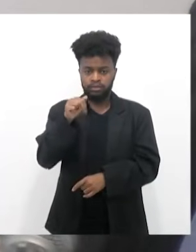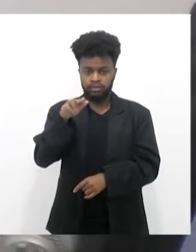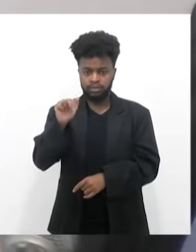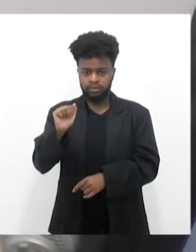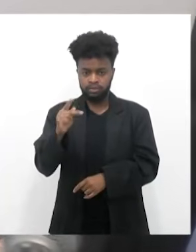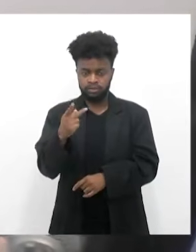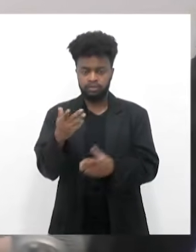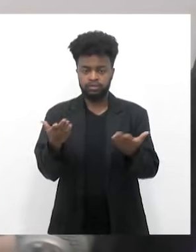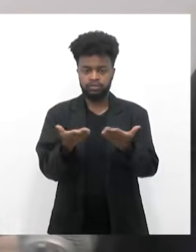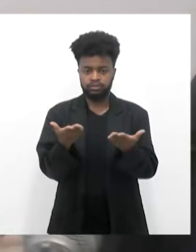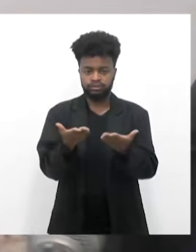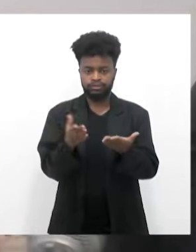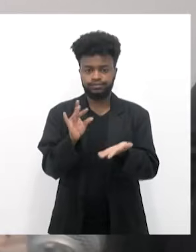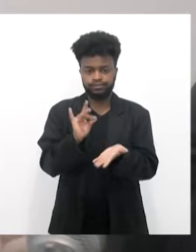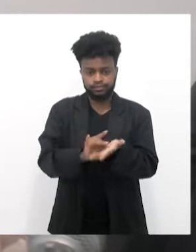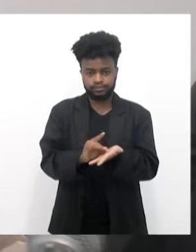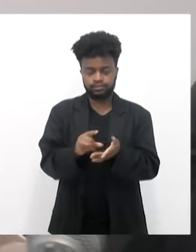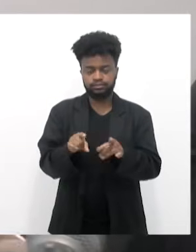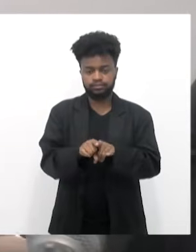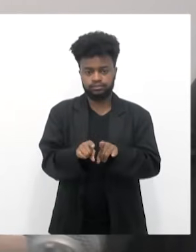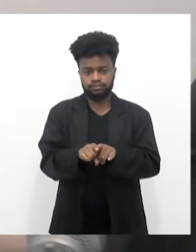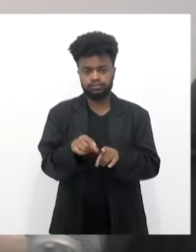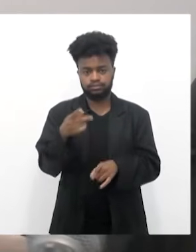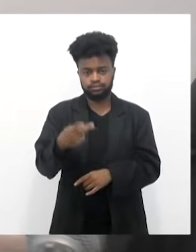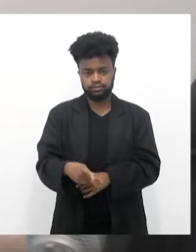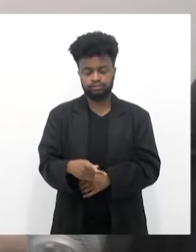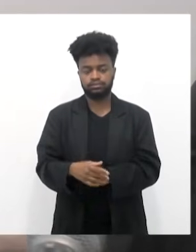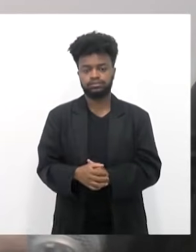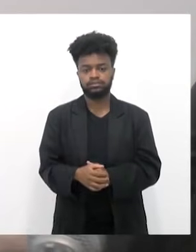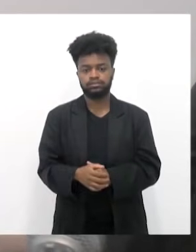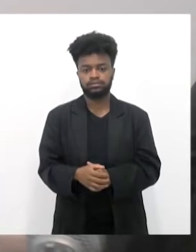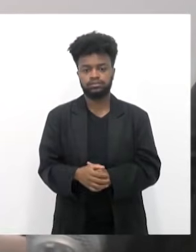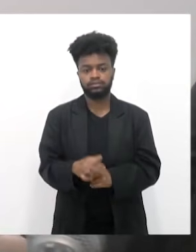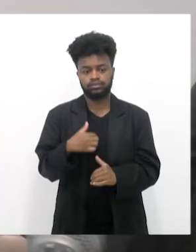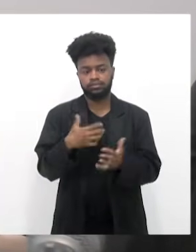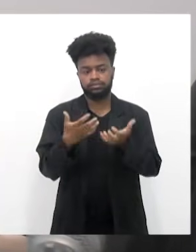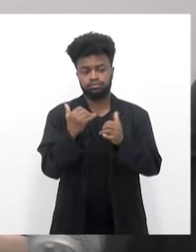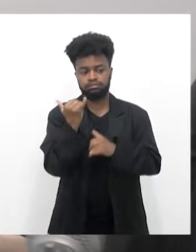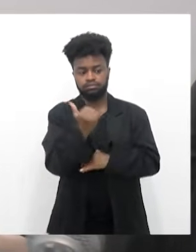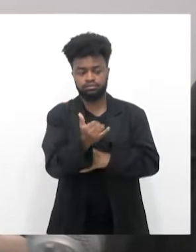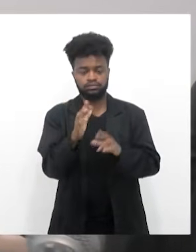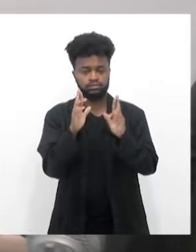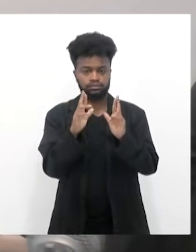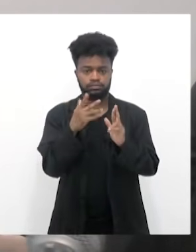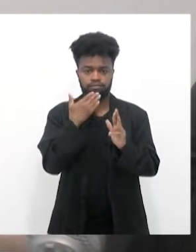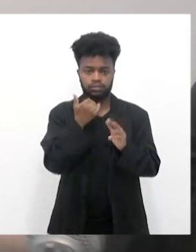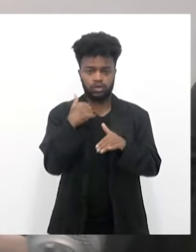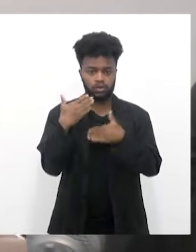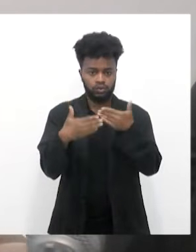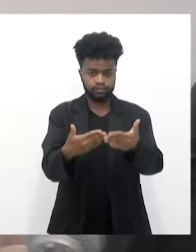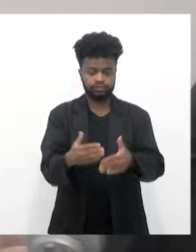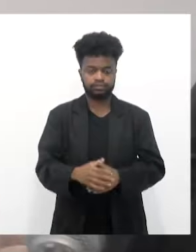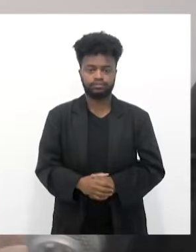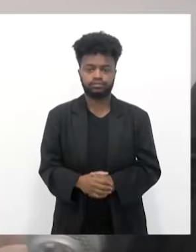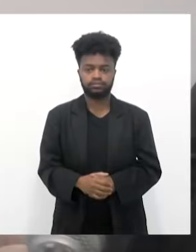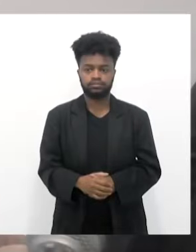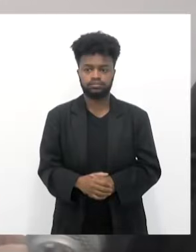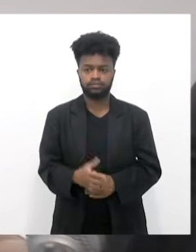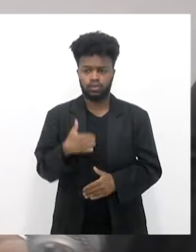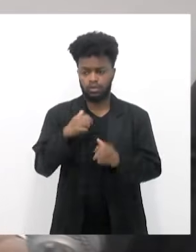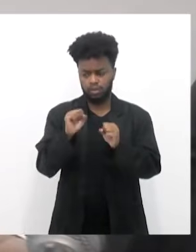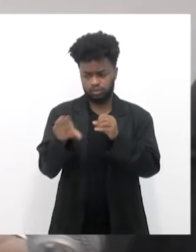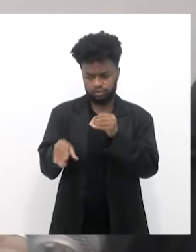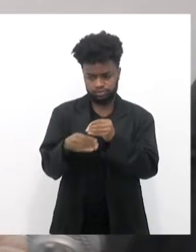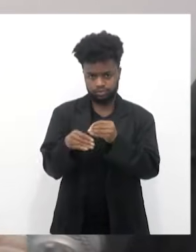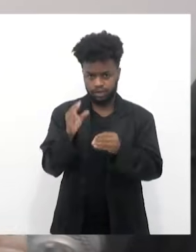agora alçada como titular. Também desejo o melhor durante todo esse trabalho. Posso fazer uma parte